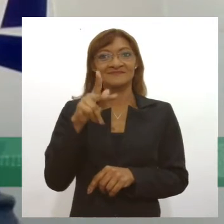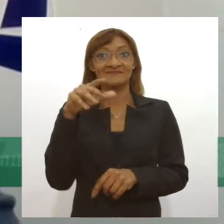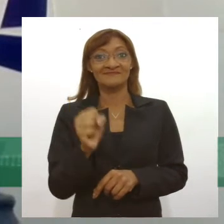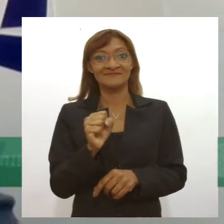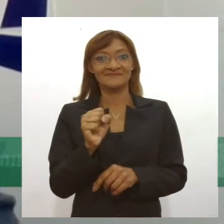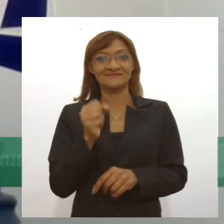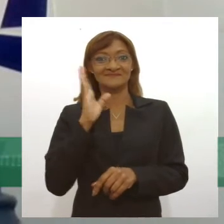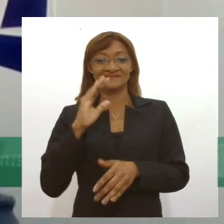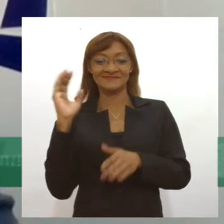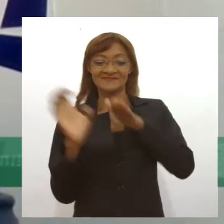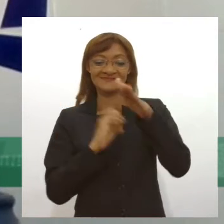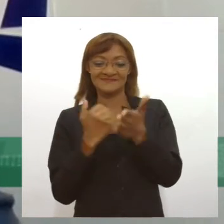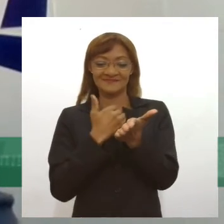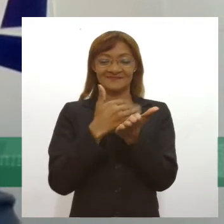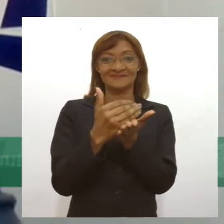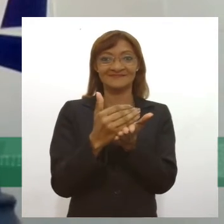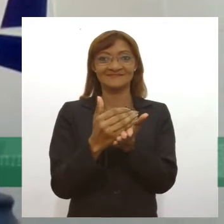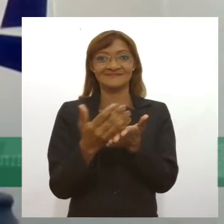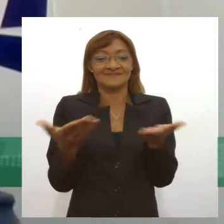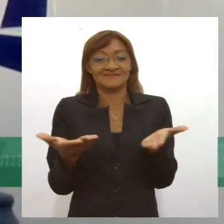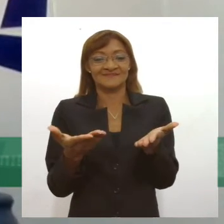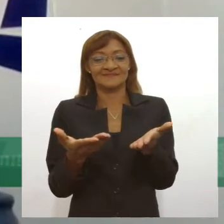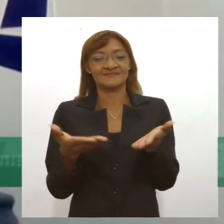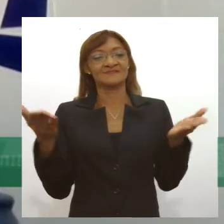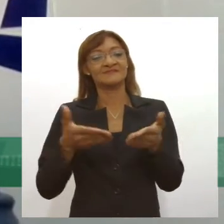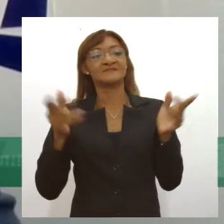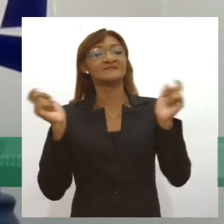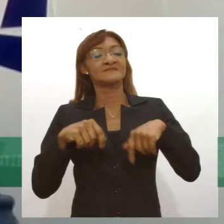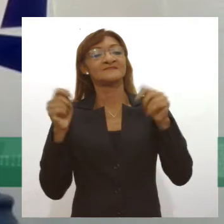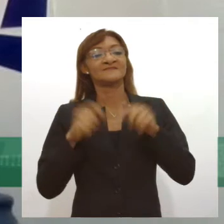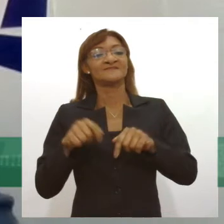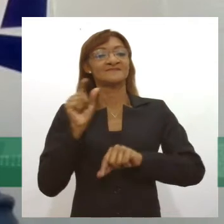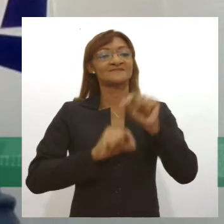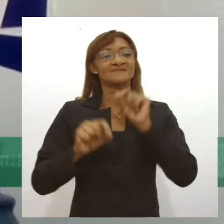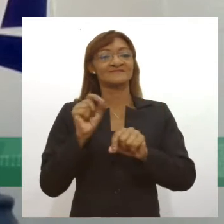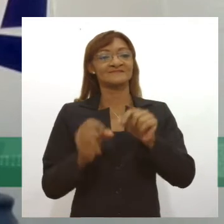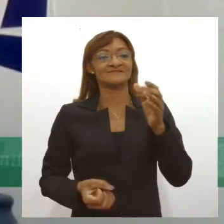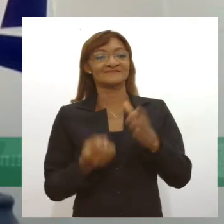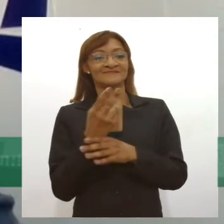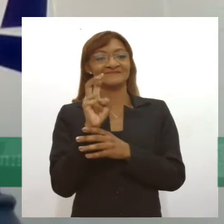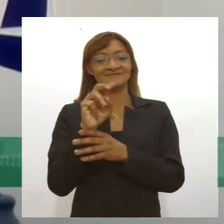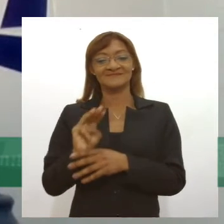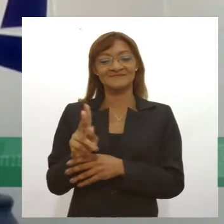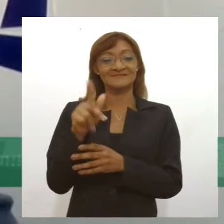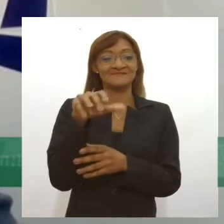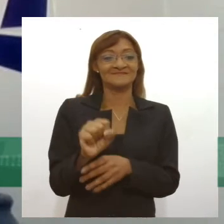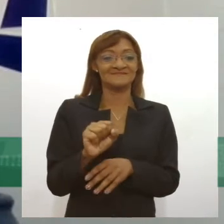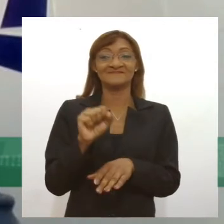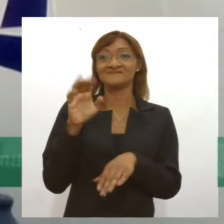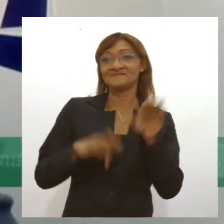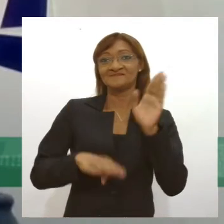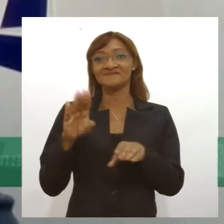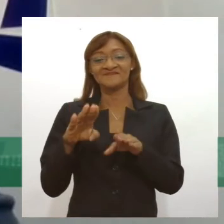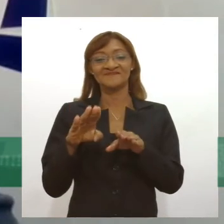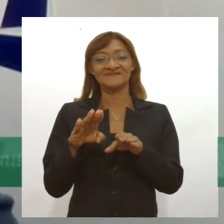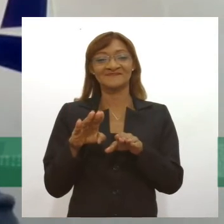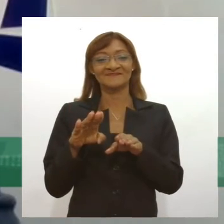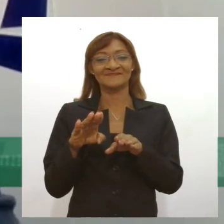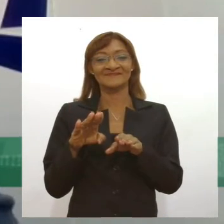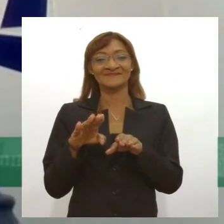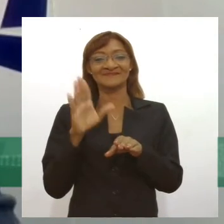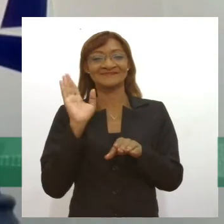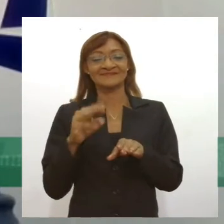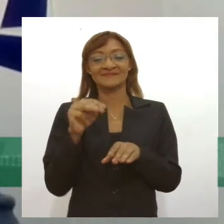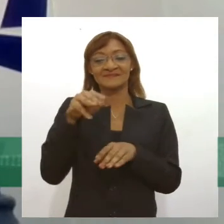né? O marco legal possibilitaria a criação de 5 milhões de startups. Talvez ele fez uma conexão, o número de mês,